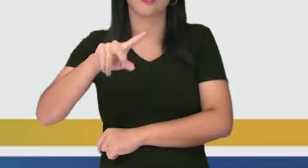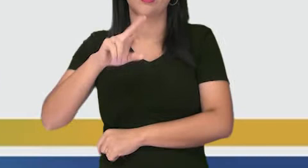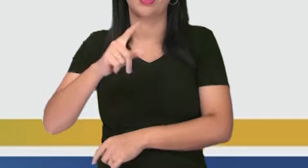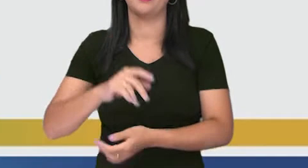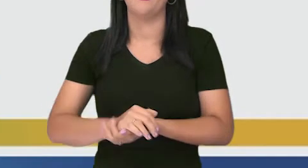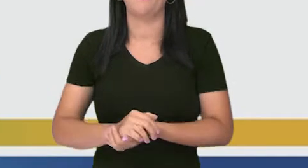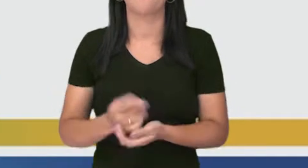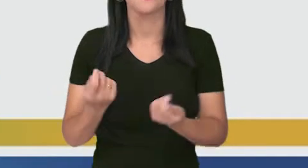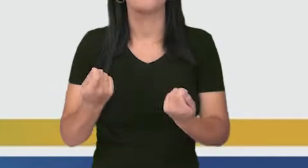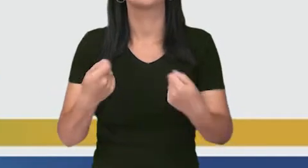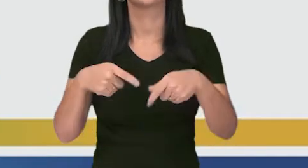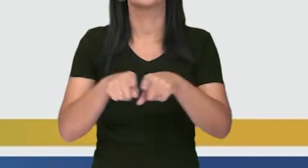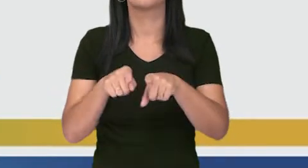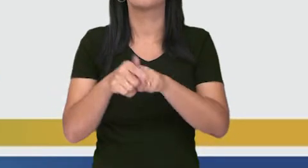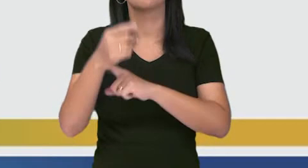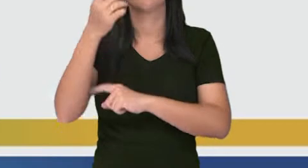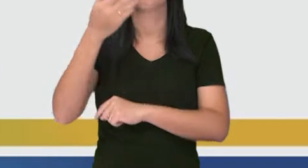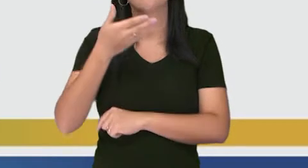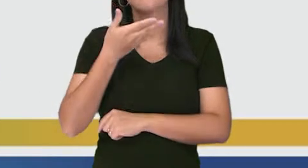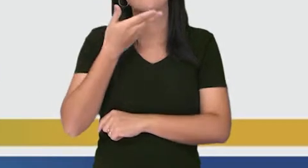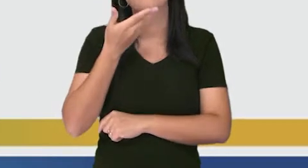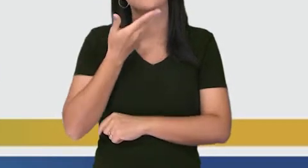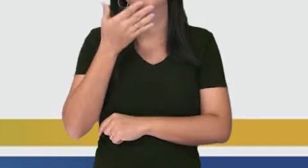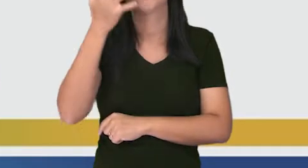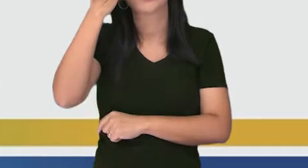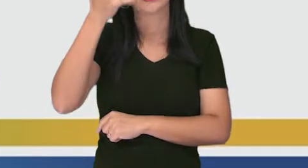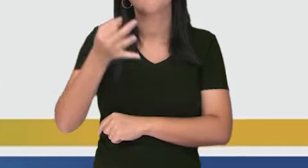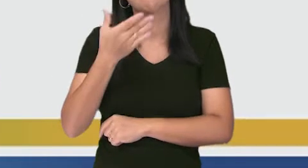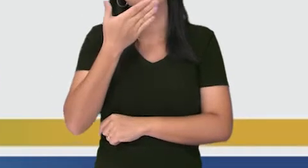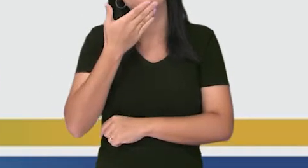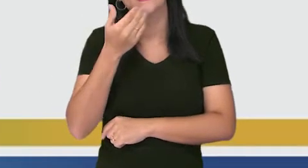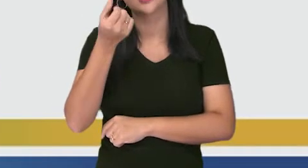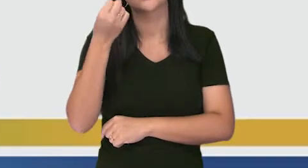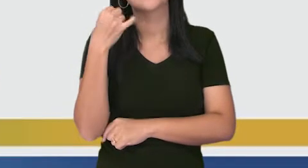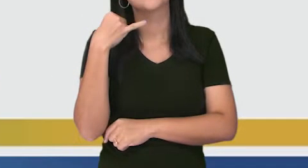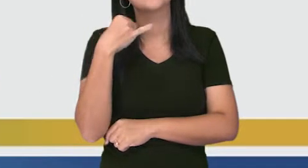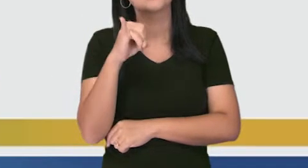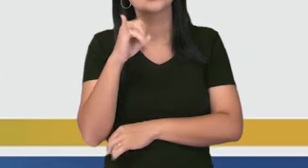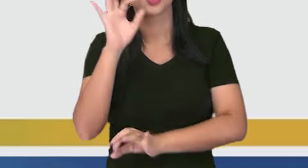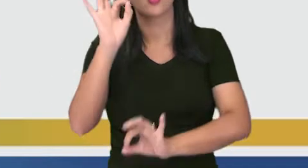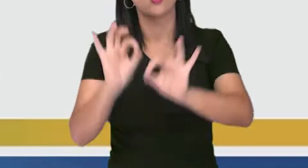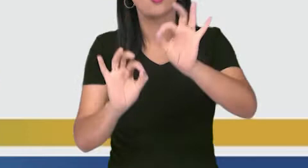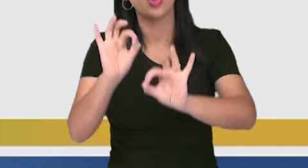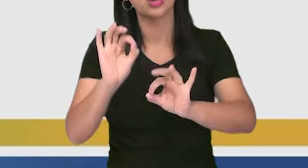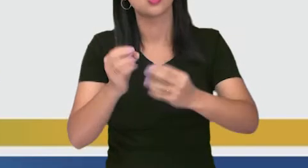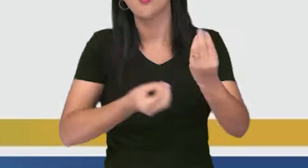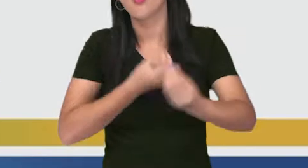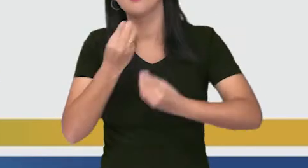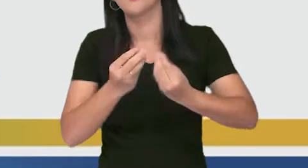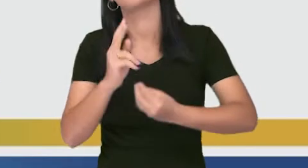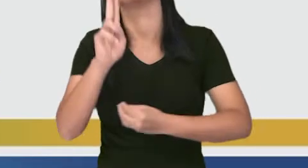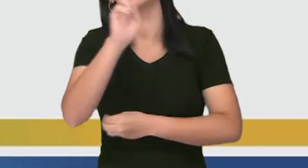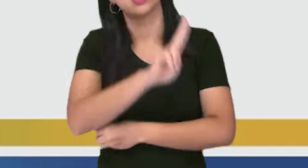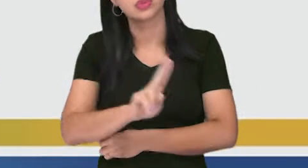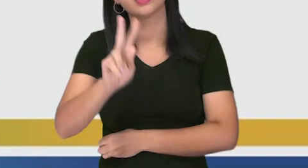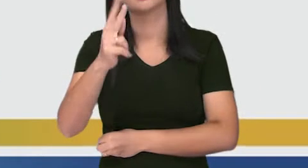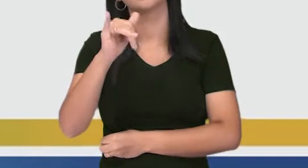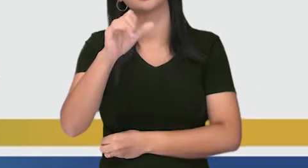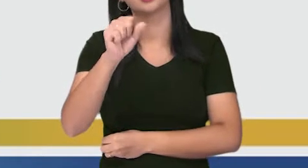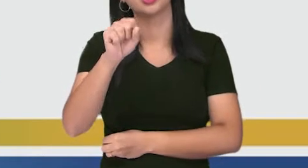ficar muito mais fácil de entender organizam organizando em um histograma